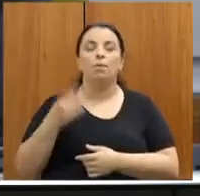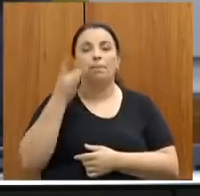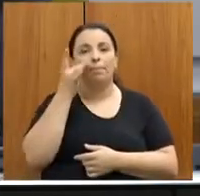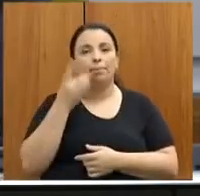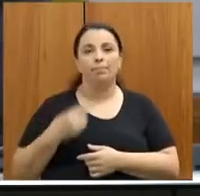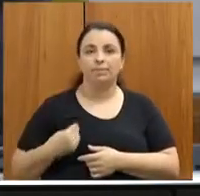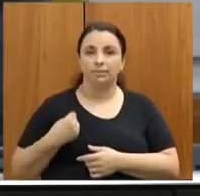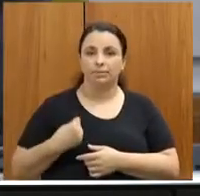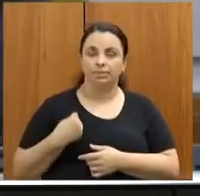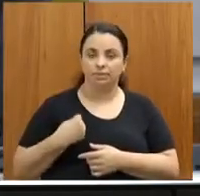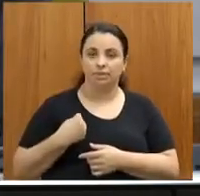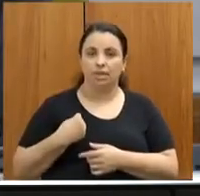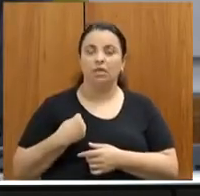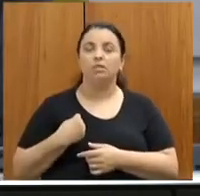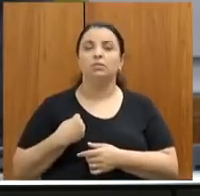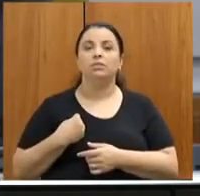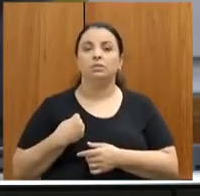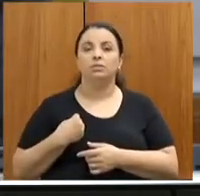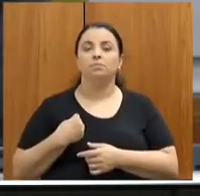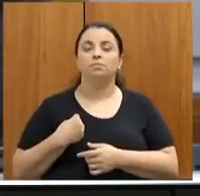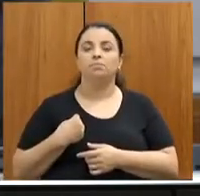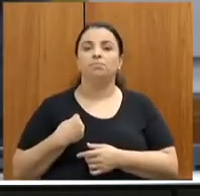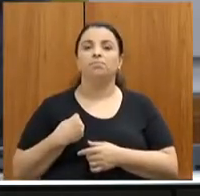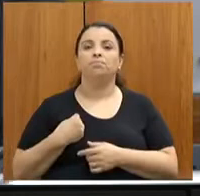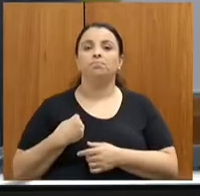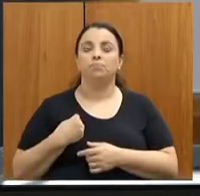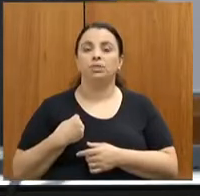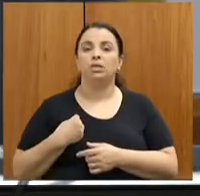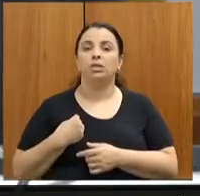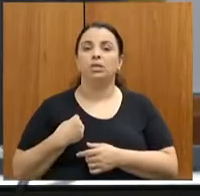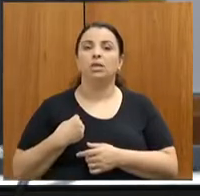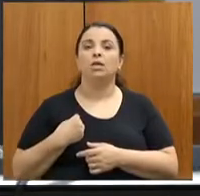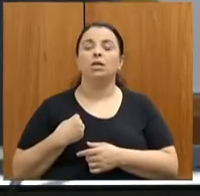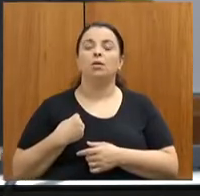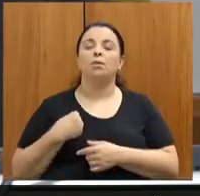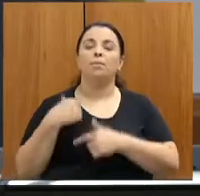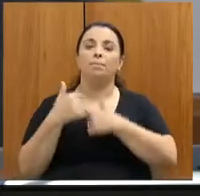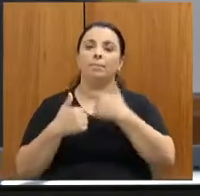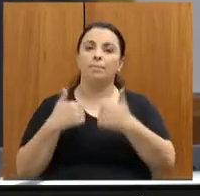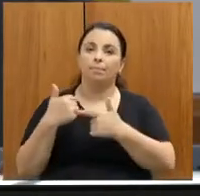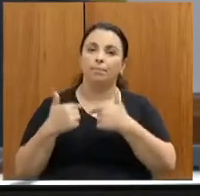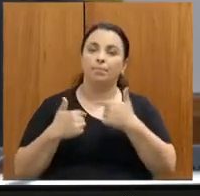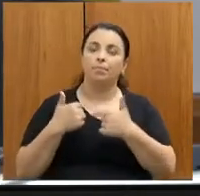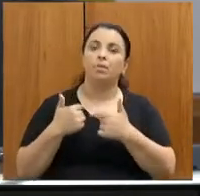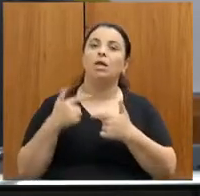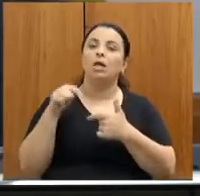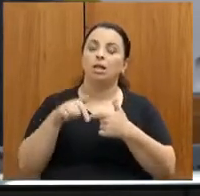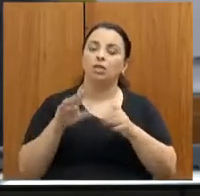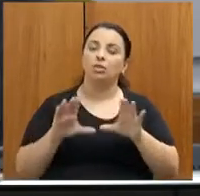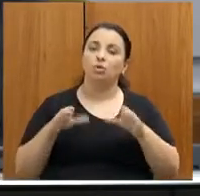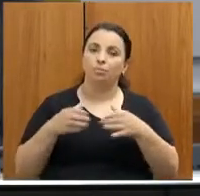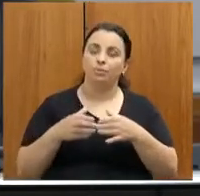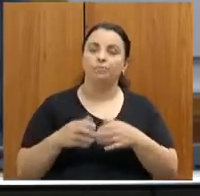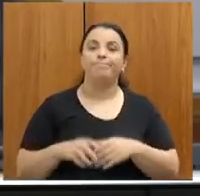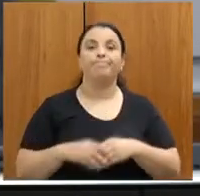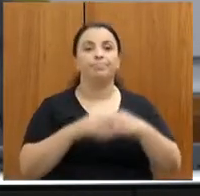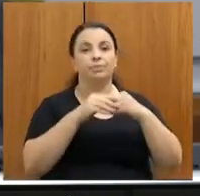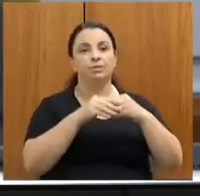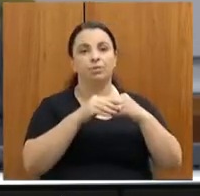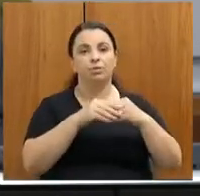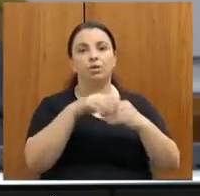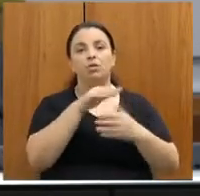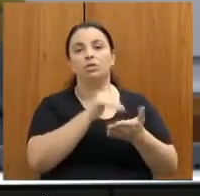conosco participando ativamente desta comissão quero saudar o caríssimo secretário Gustavo